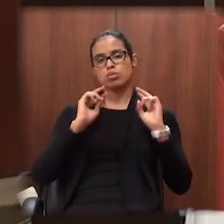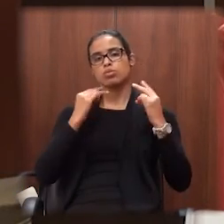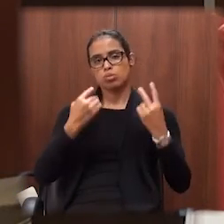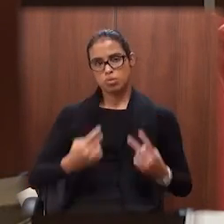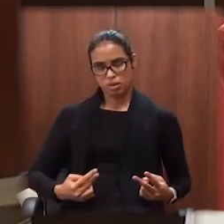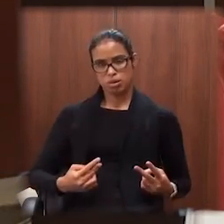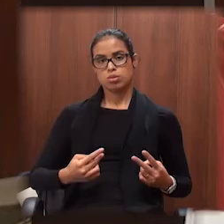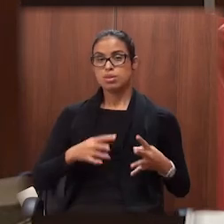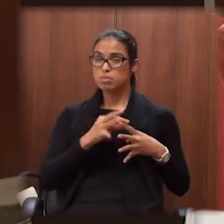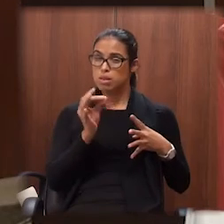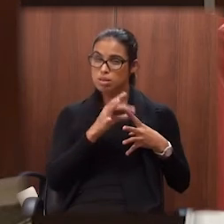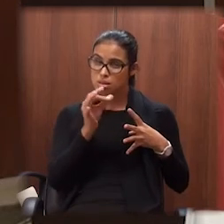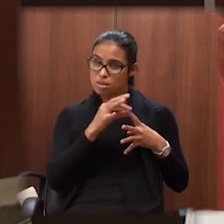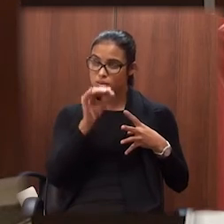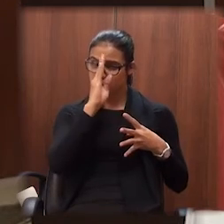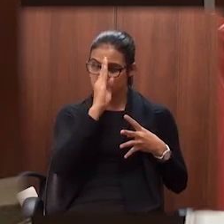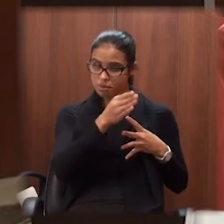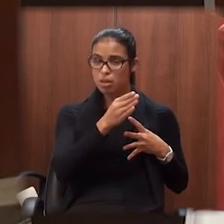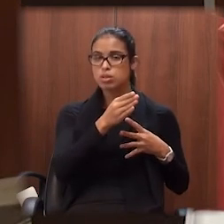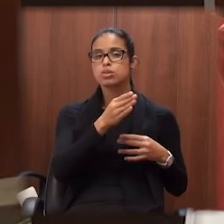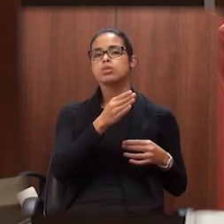e especificamente